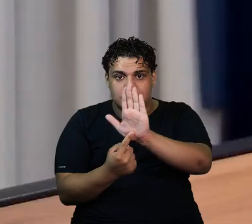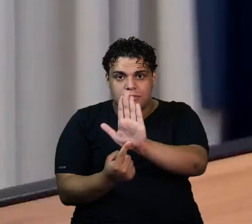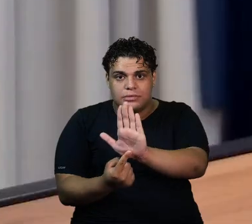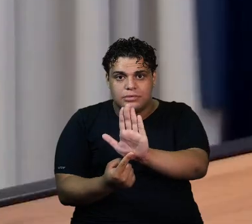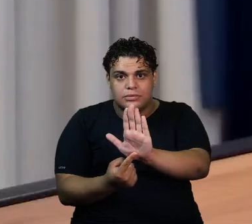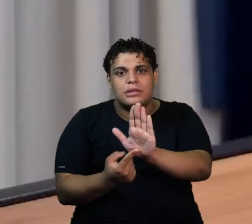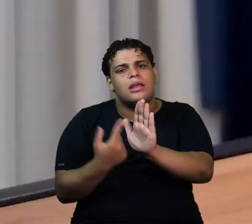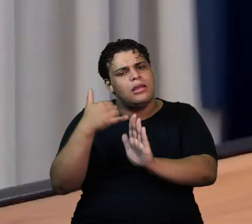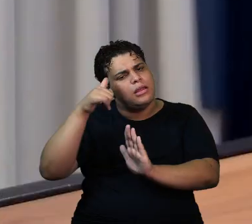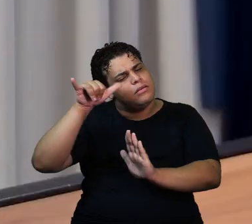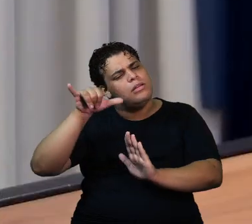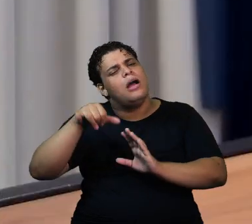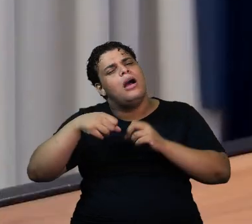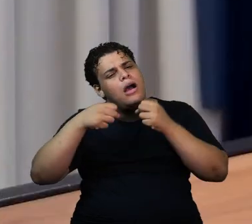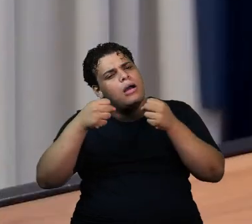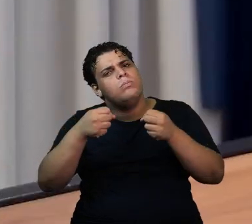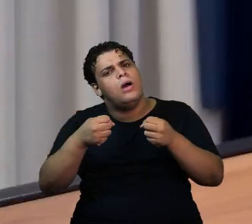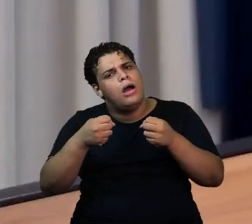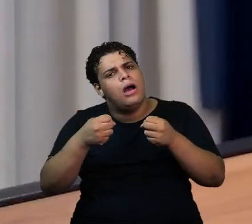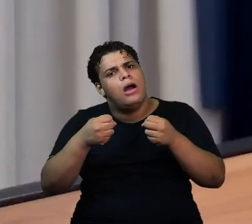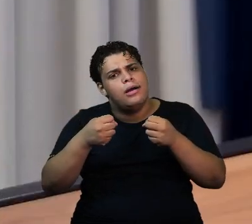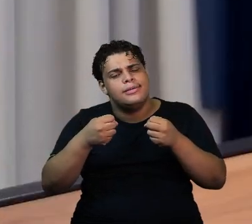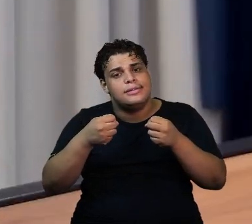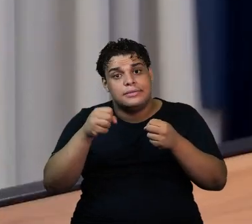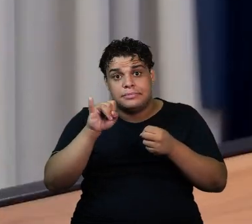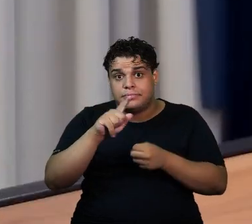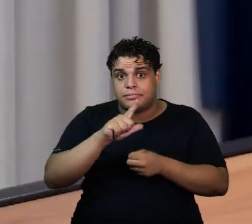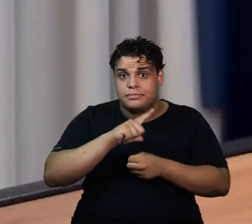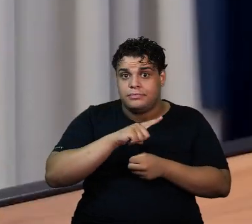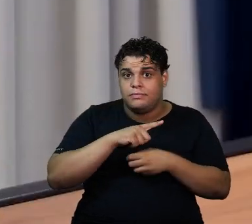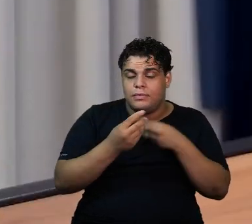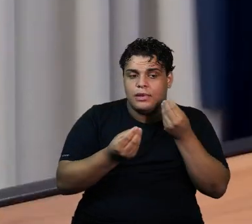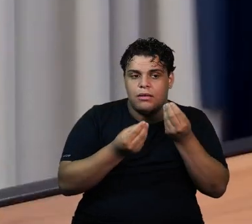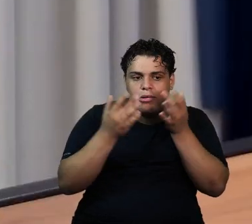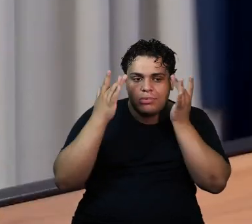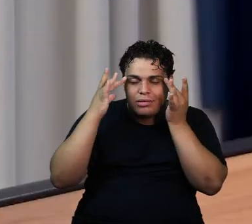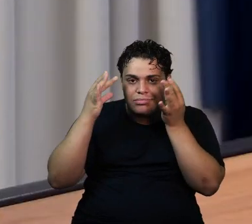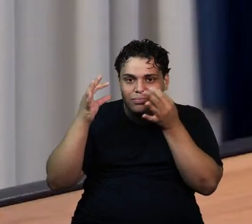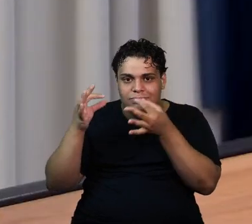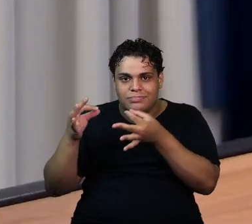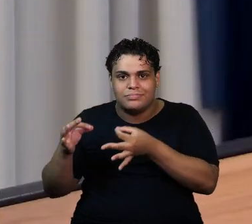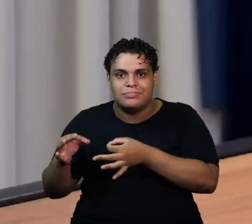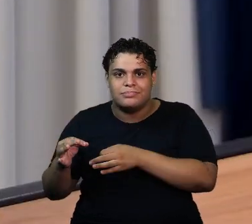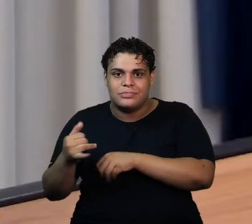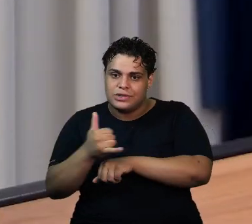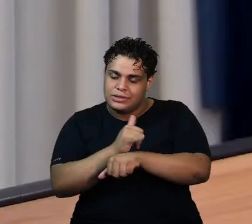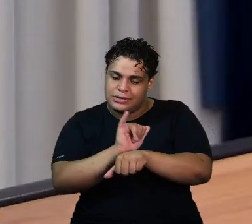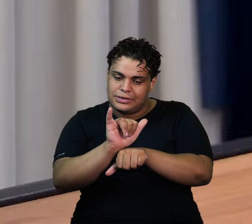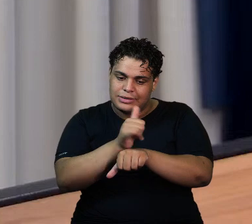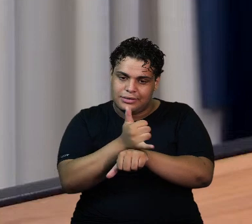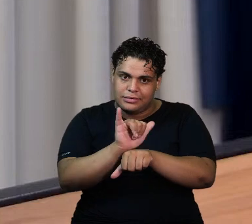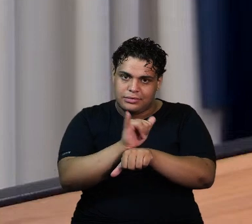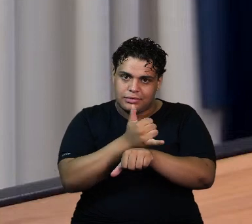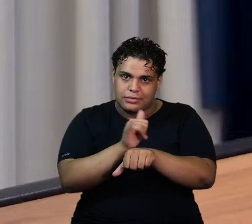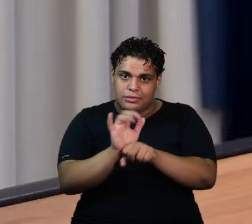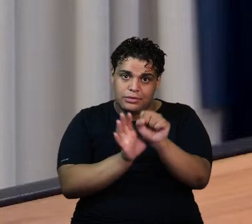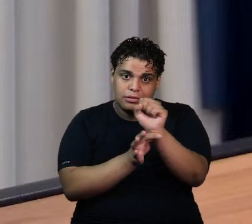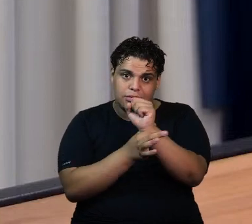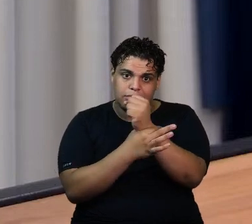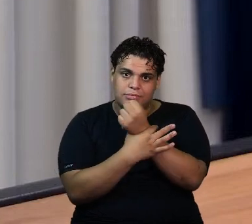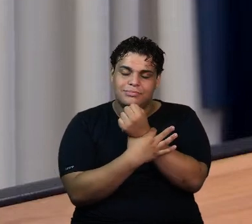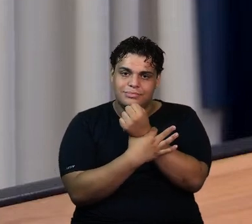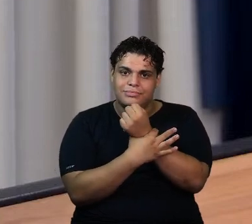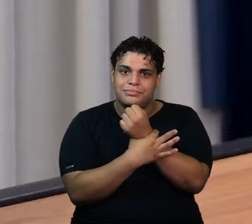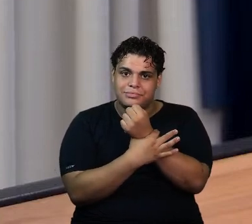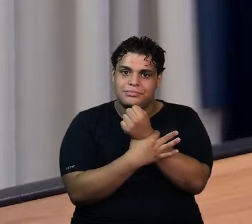tão evitável que a gente adotando medidas de consciência e de proteção dentro da própria casa,